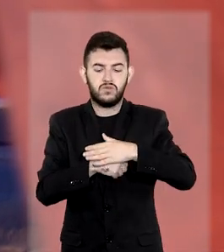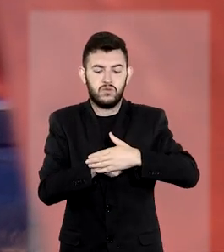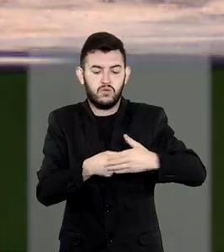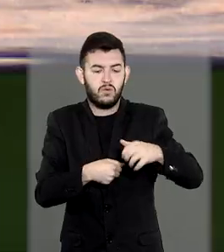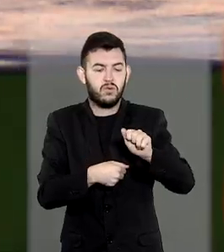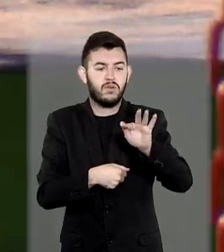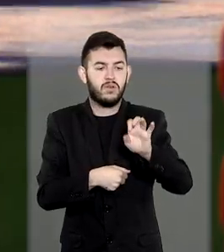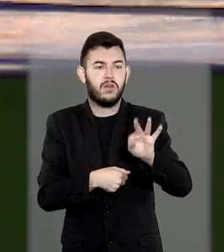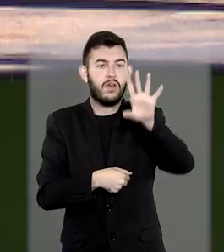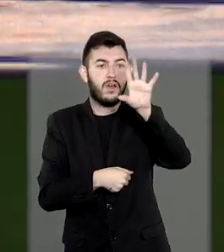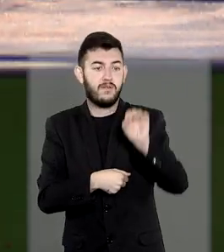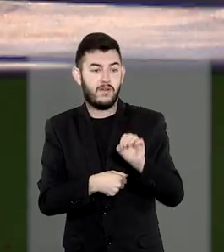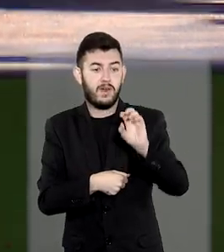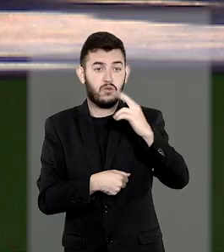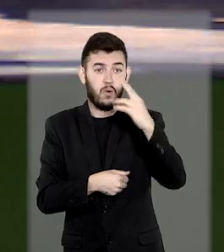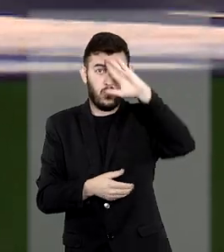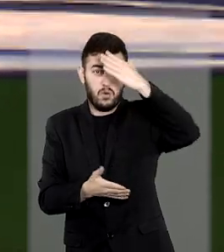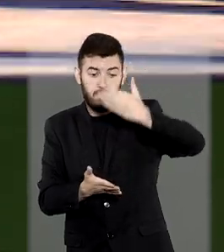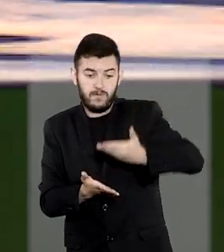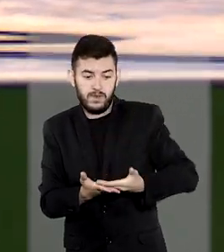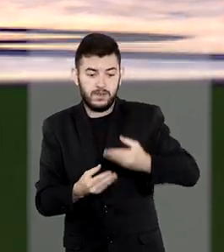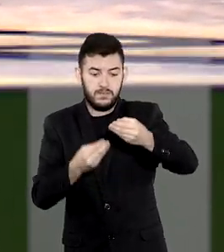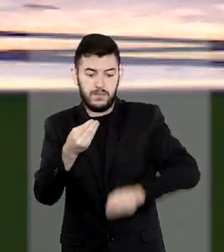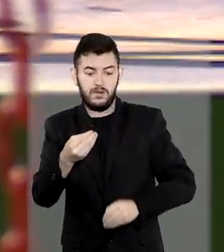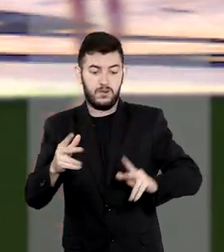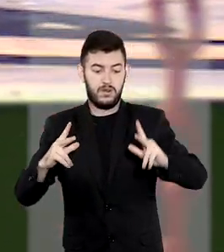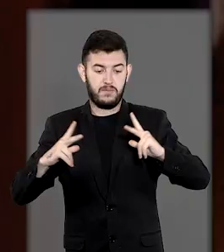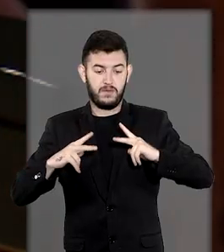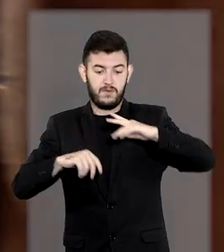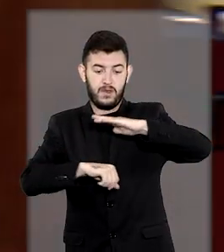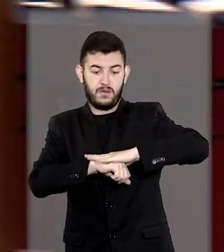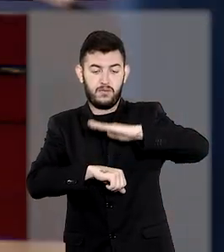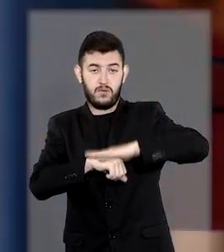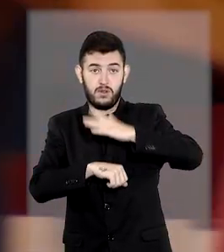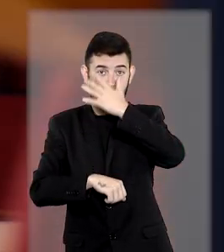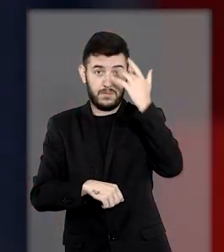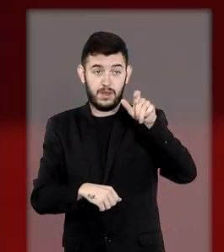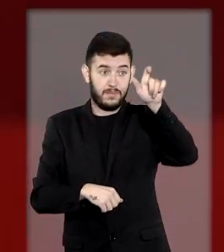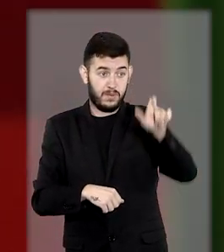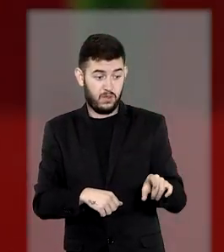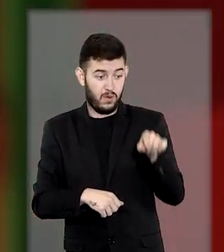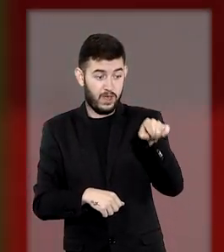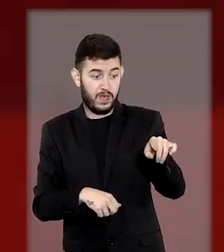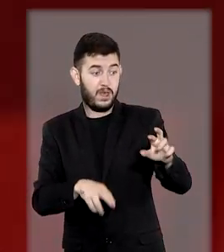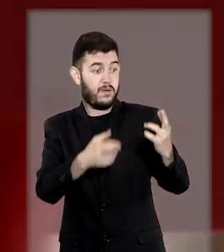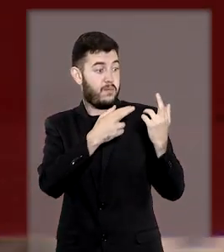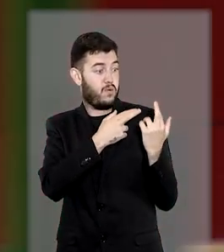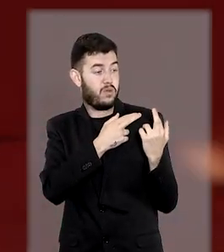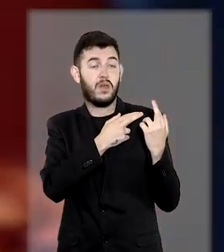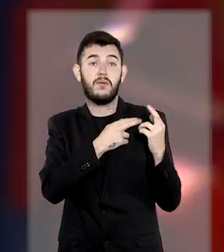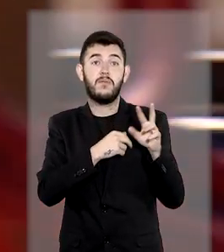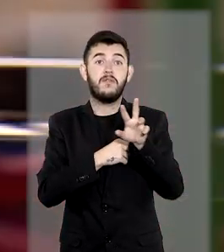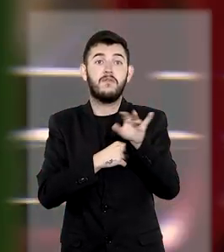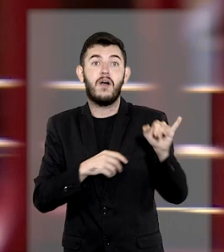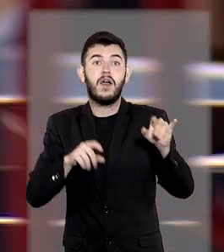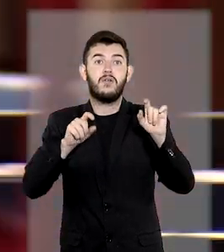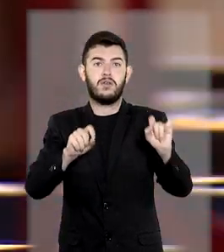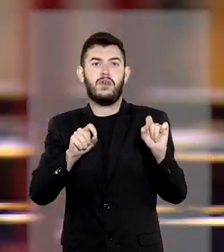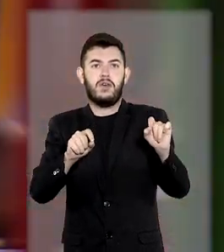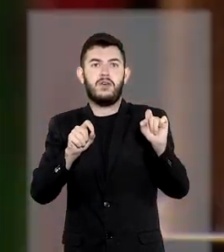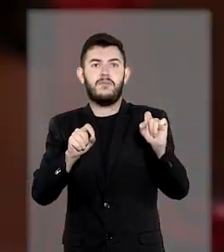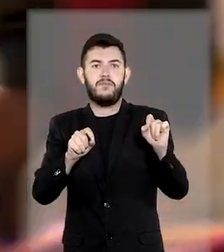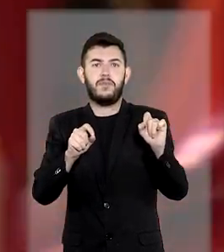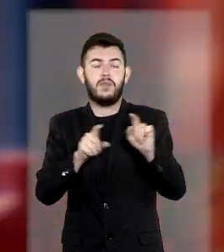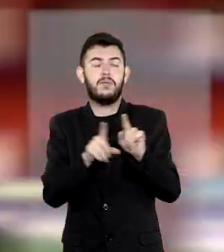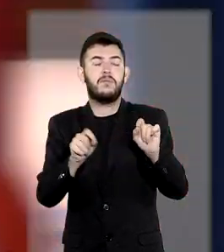de afeto e de confiança com deturpação da privacidade, em que o autor da violência se prevalece da relação íntima de